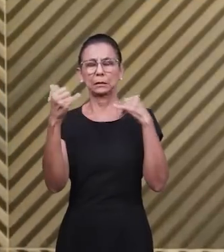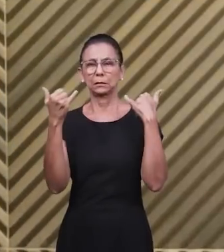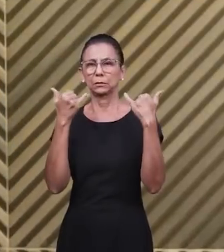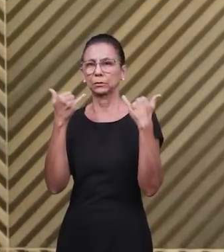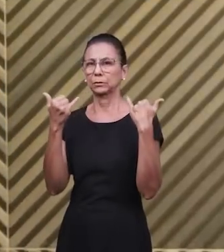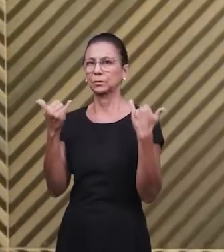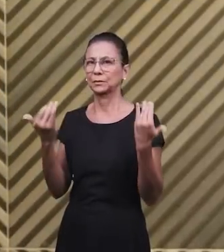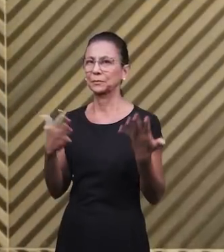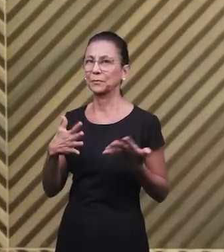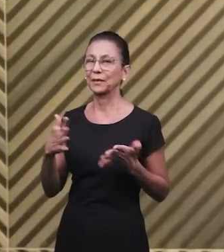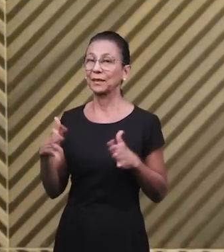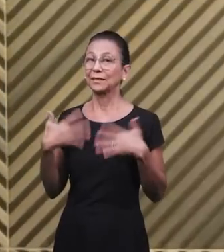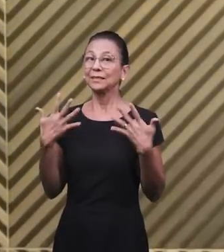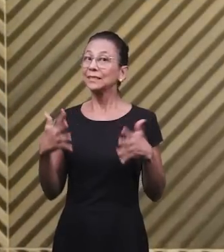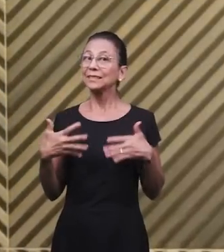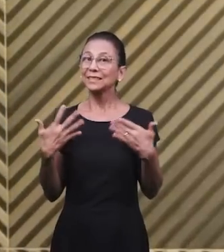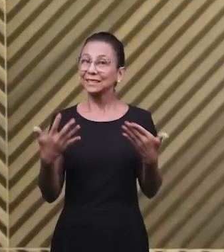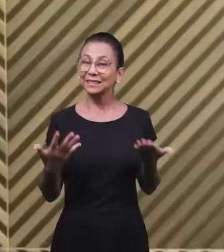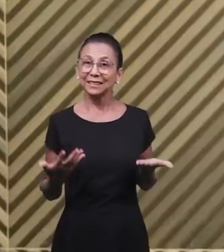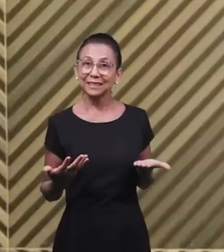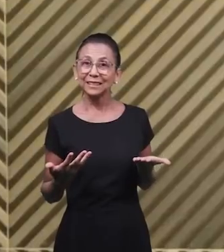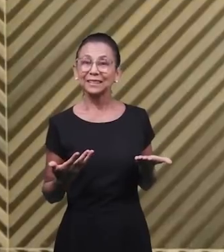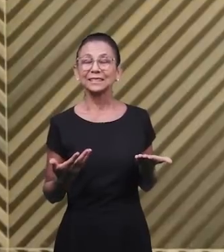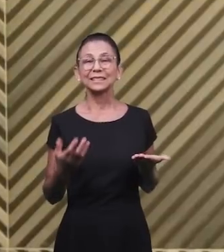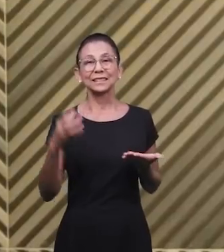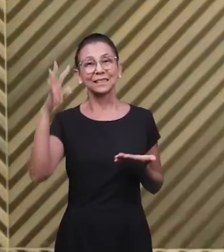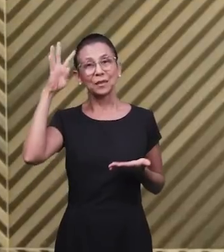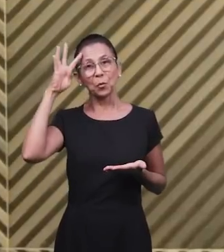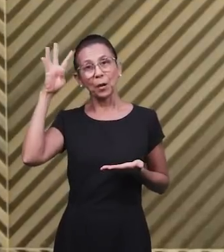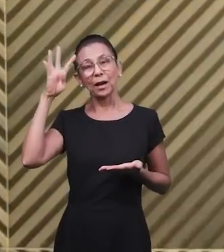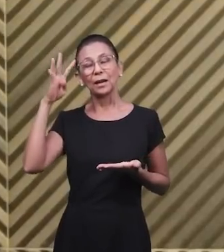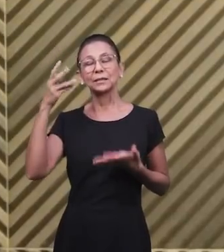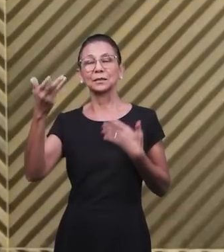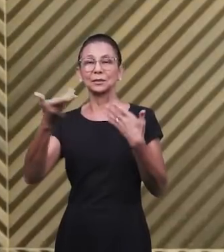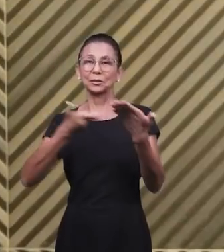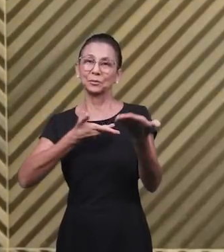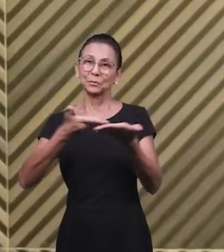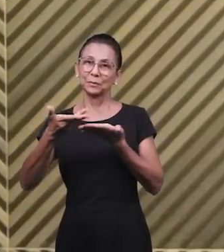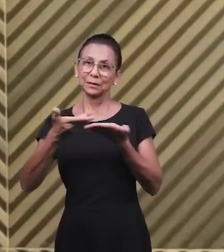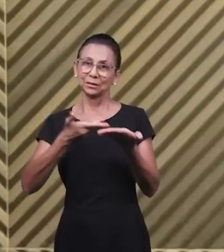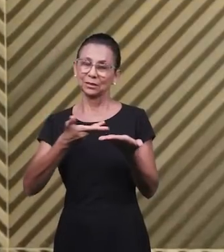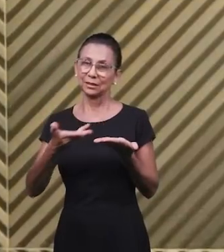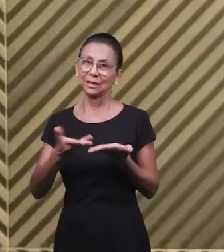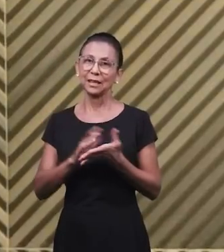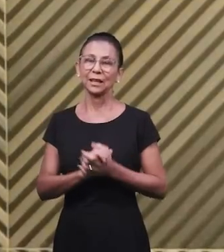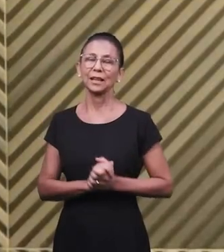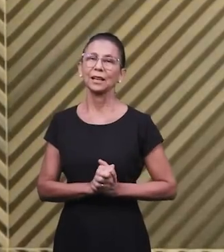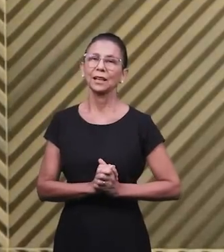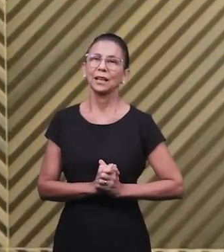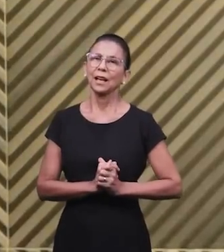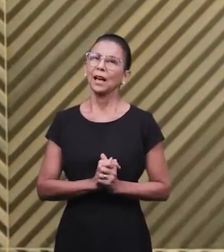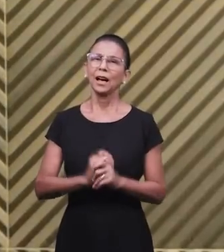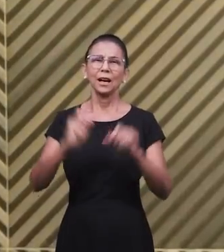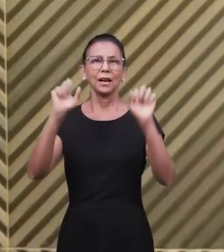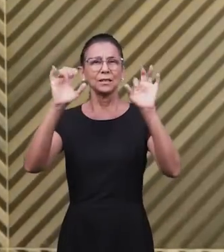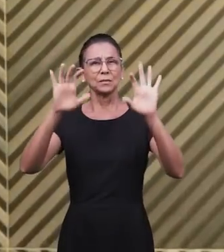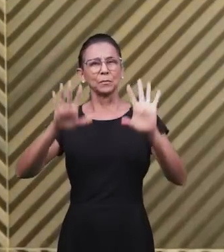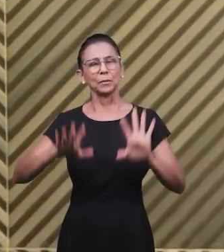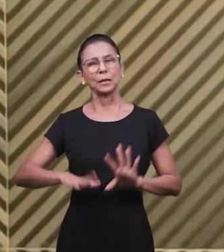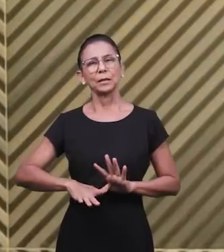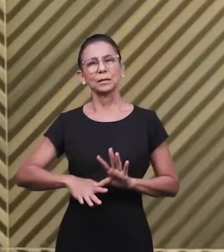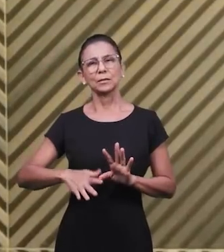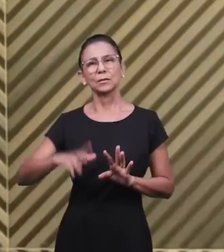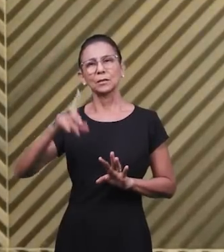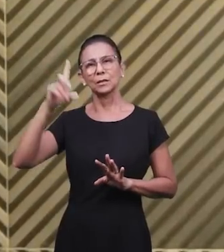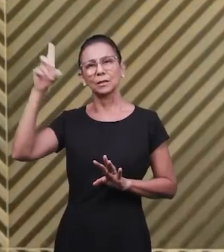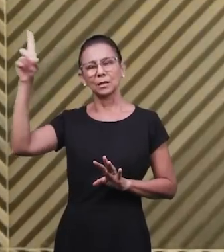News. É com grande alegria que estamos aqui em mais uma quarta-feira para compartilhar com os irmãos as maravilhas que o Senhor tem operado nas igrejas aqui